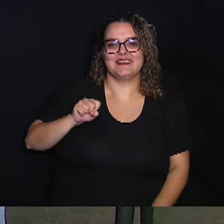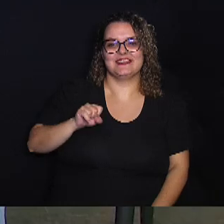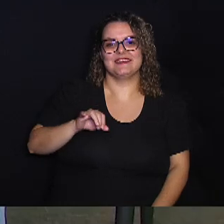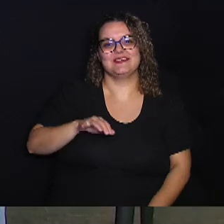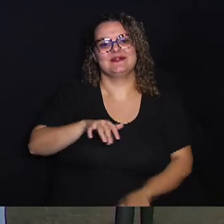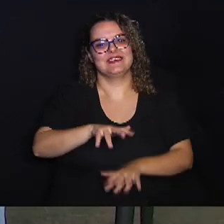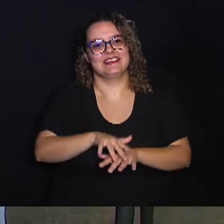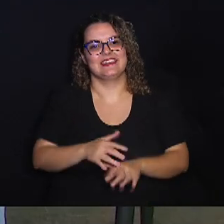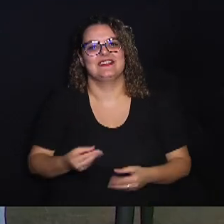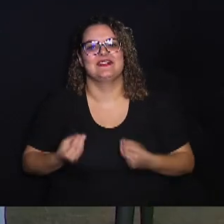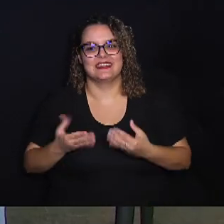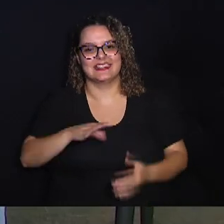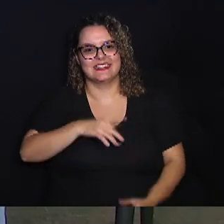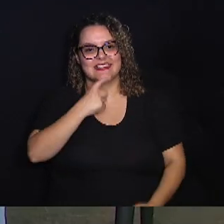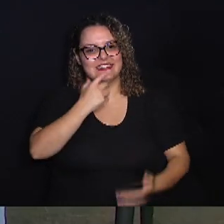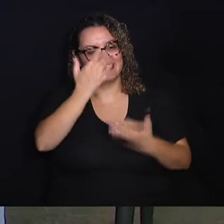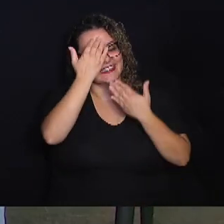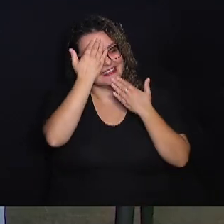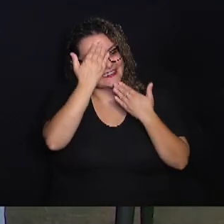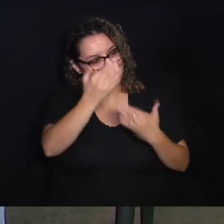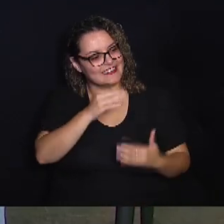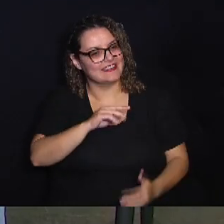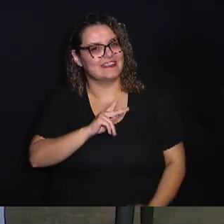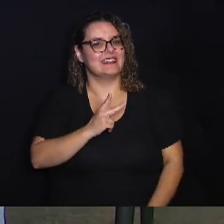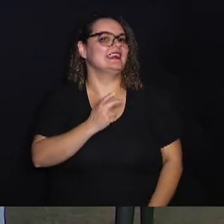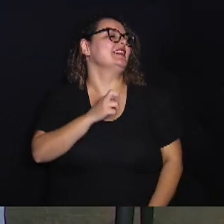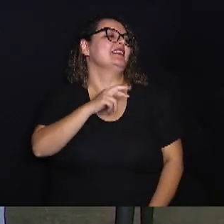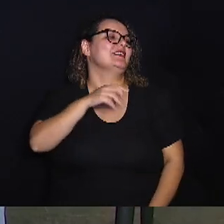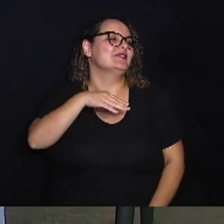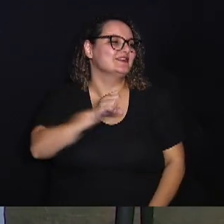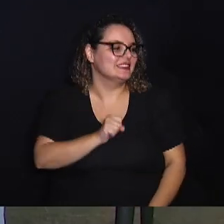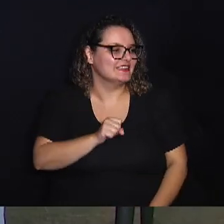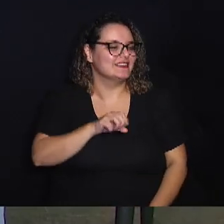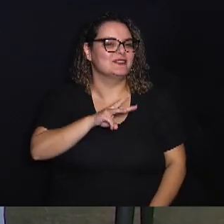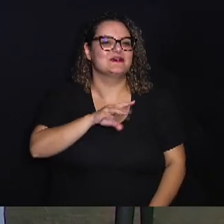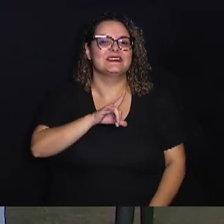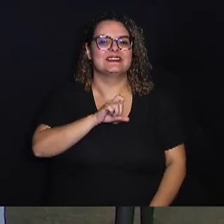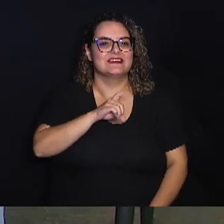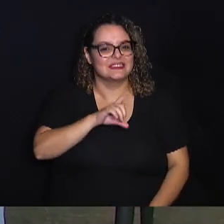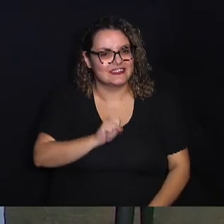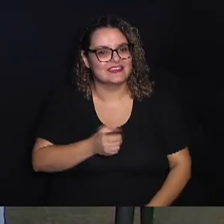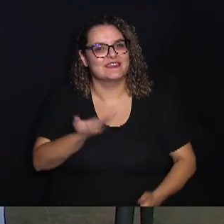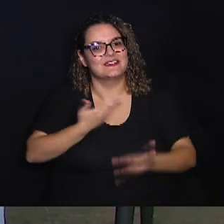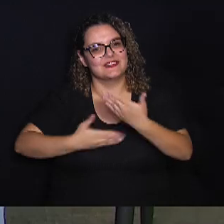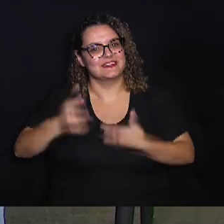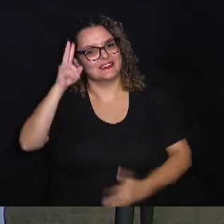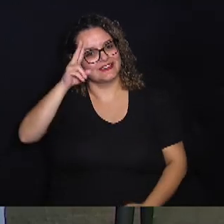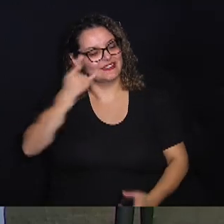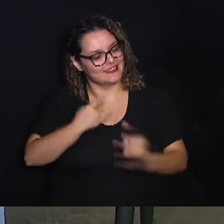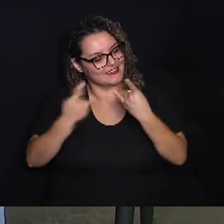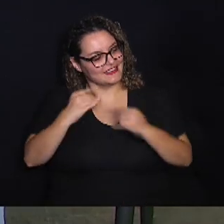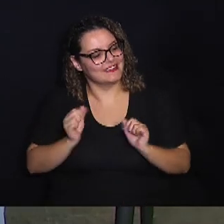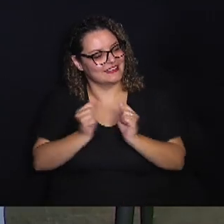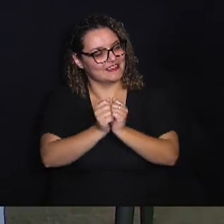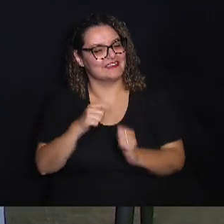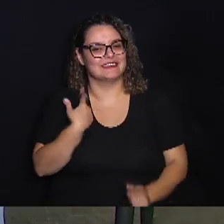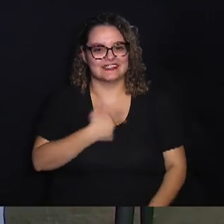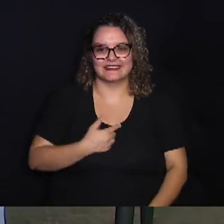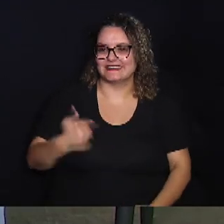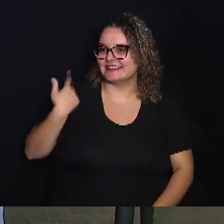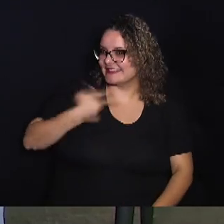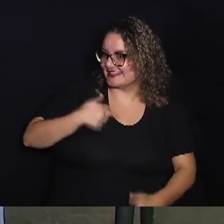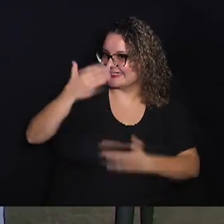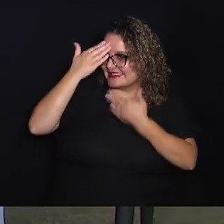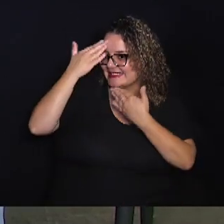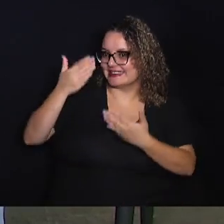E eu agradeço mais uma vez Hermes e Wildes por nos receber e compartilhar essas histórias inspiradoras com a gente. A gente que agradece a